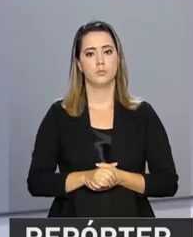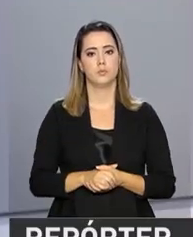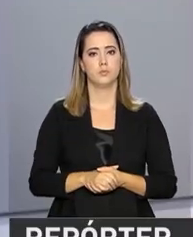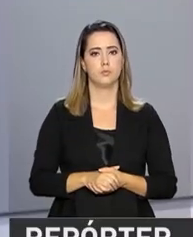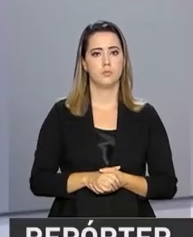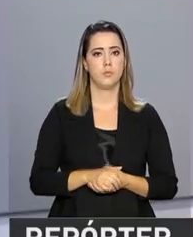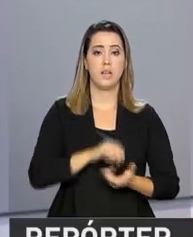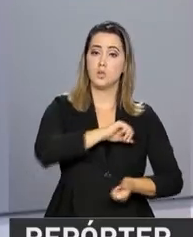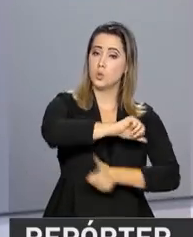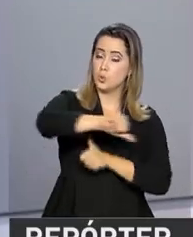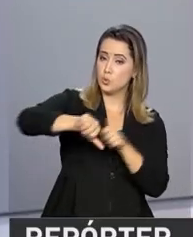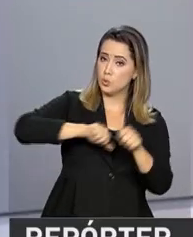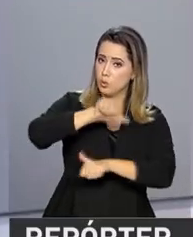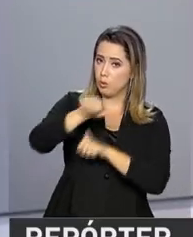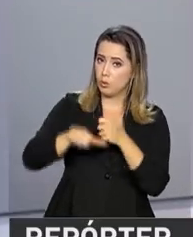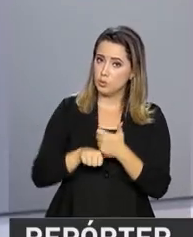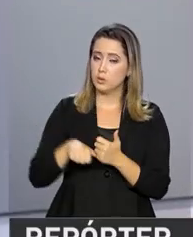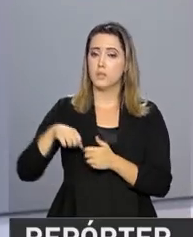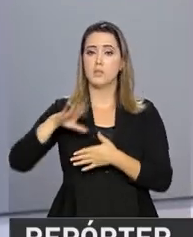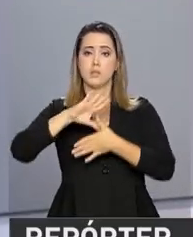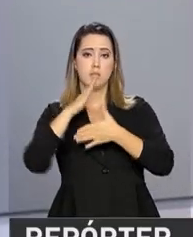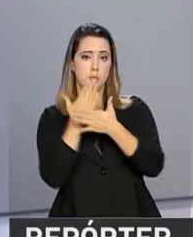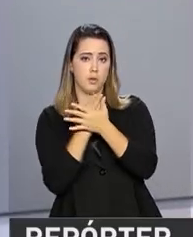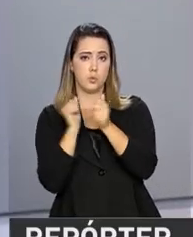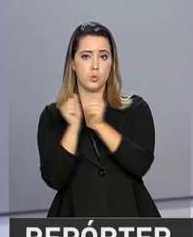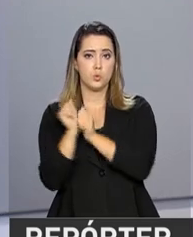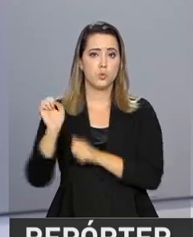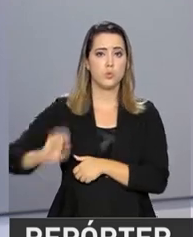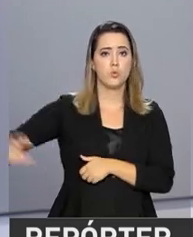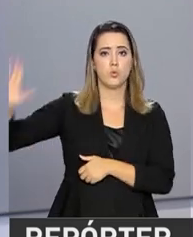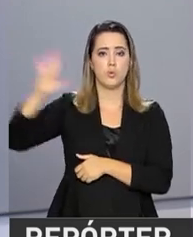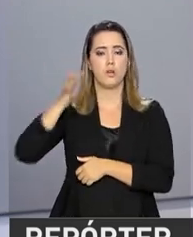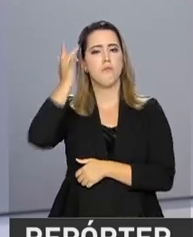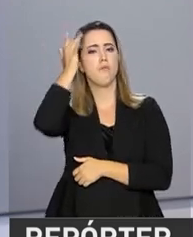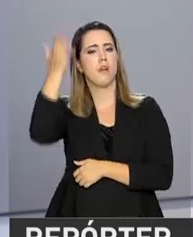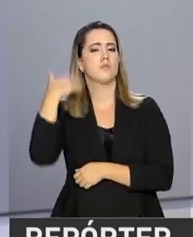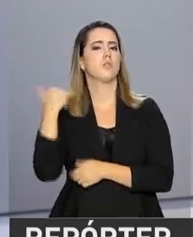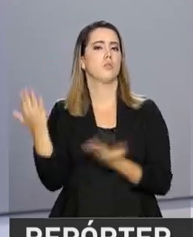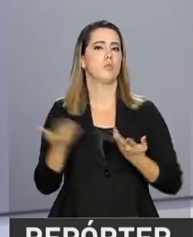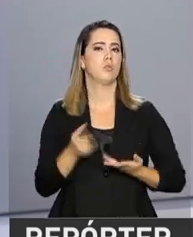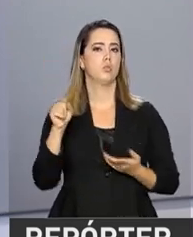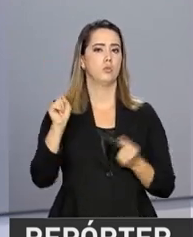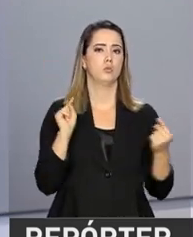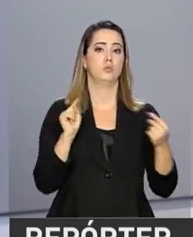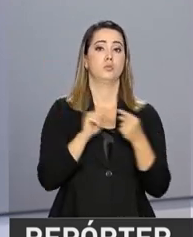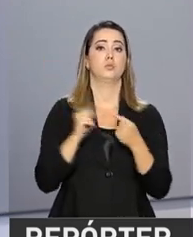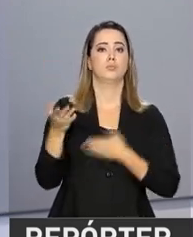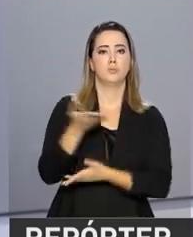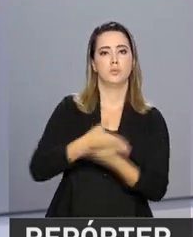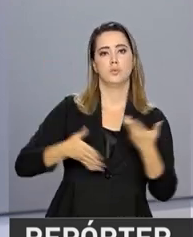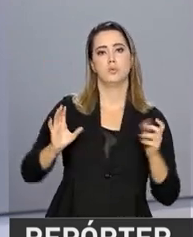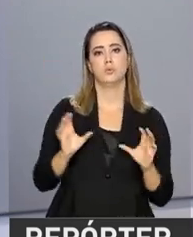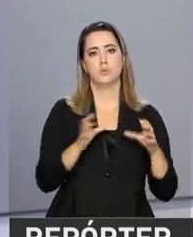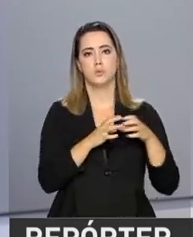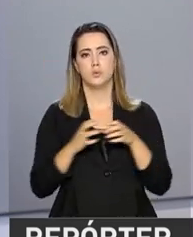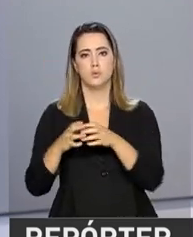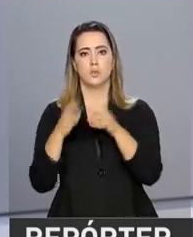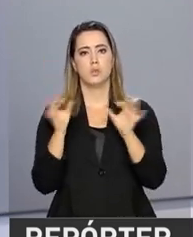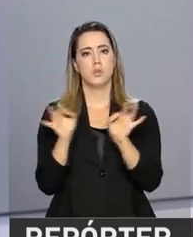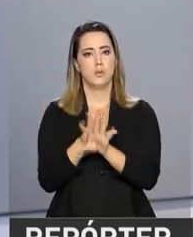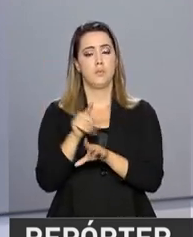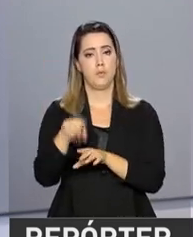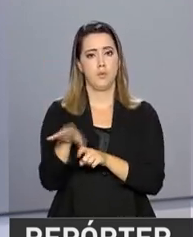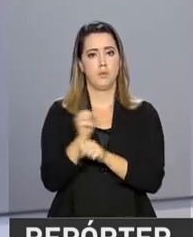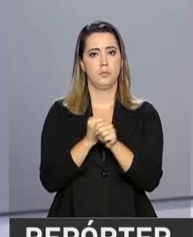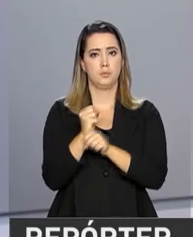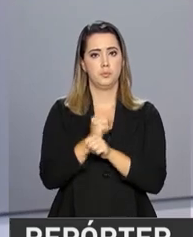As trocas comerciais entre Mercosul e União Europeia serão facilitadas. O acordo comercial entre os blocos, que deve ser concluído